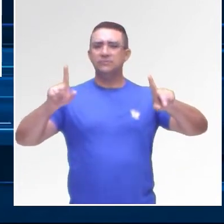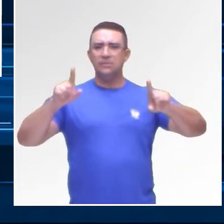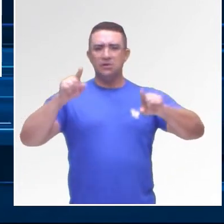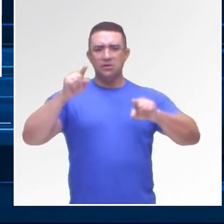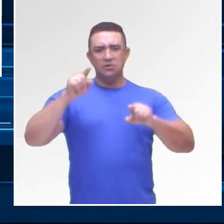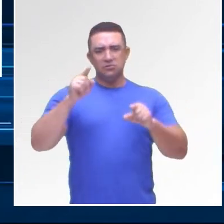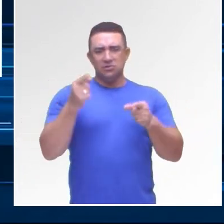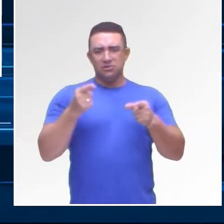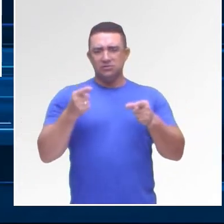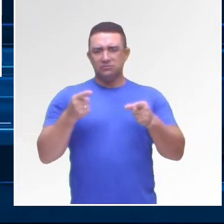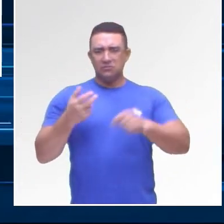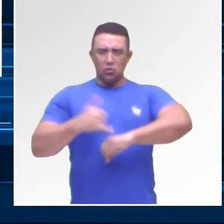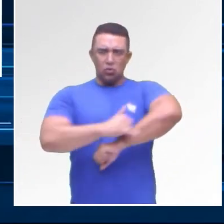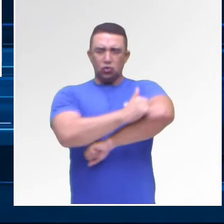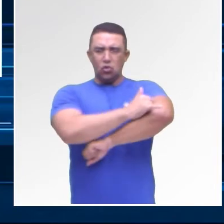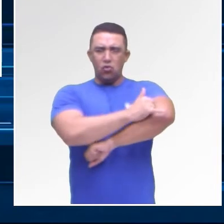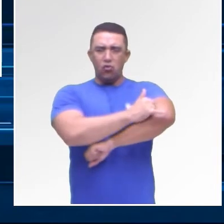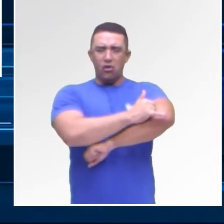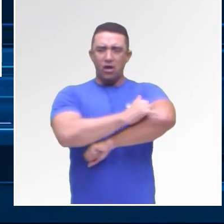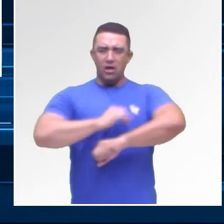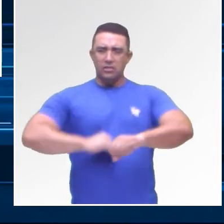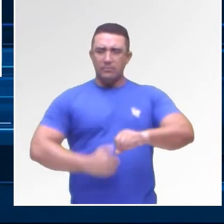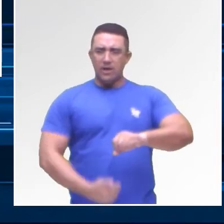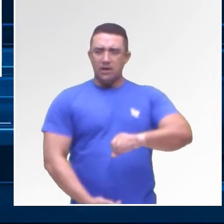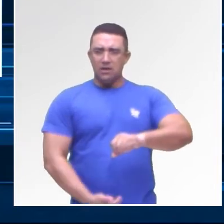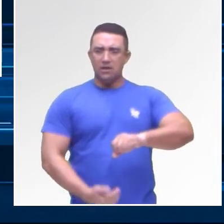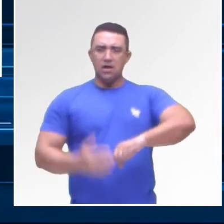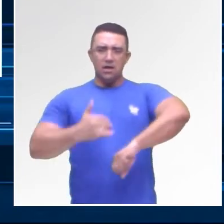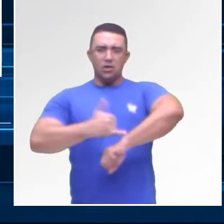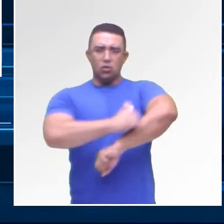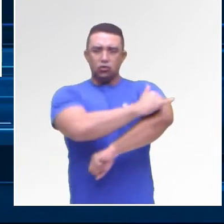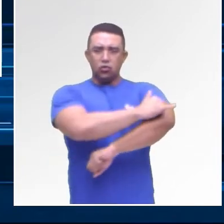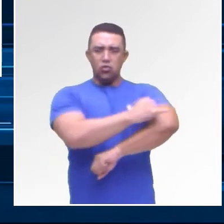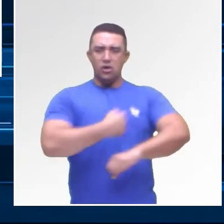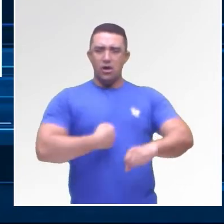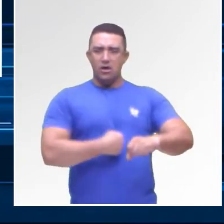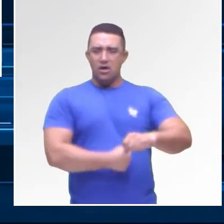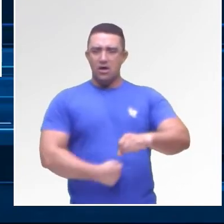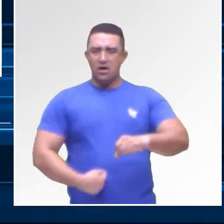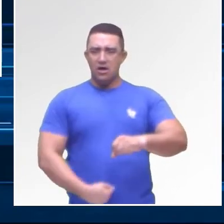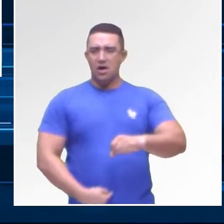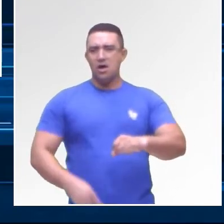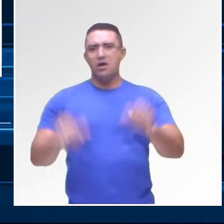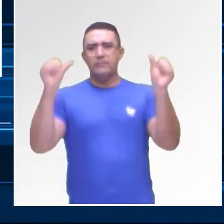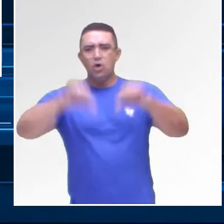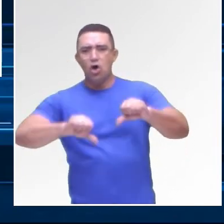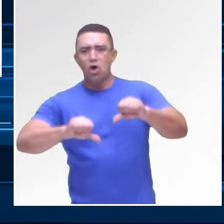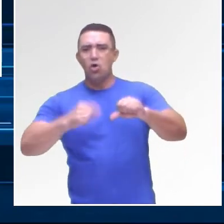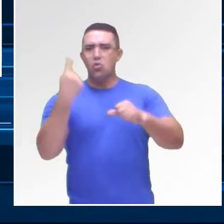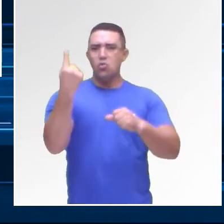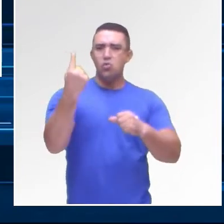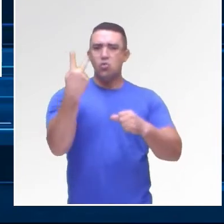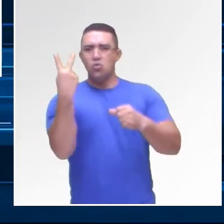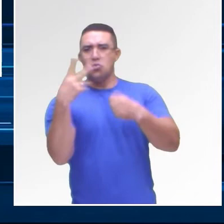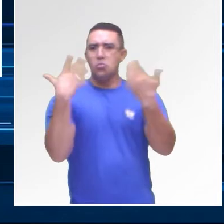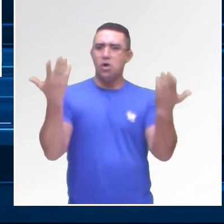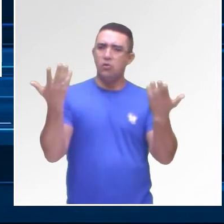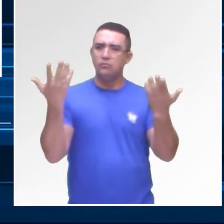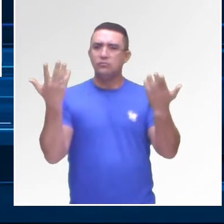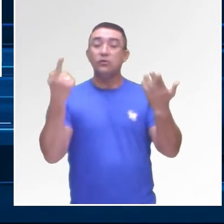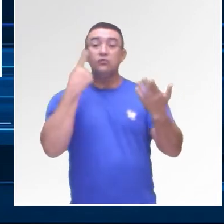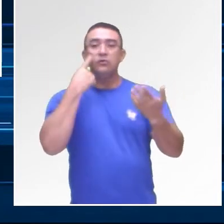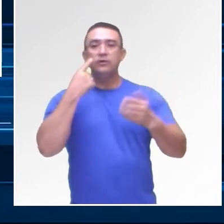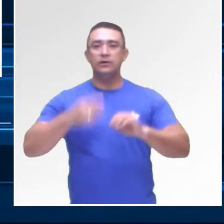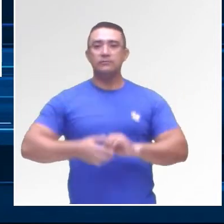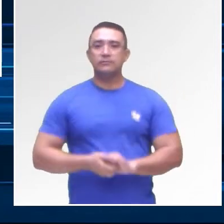uma faz mais dano, traz mais danos à saúde do que a outra? Bom, é isso que nós iremos ver.